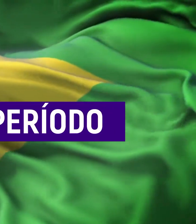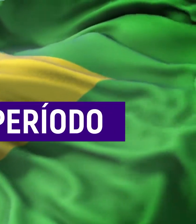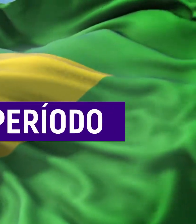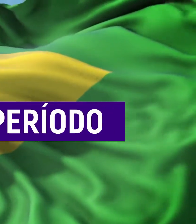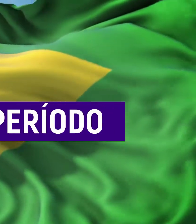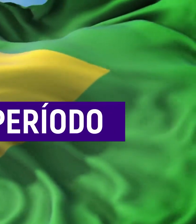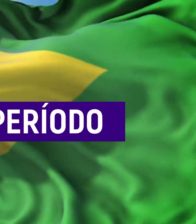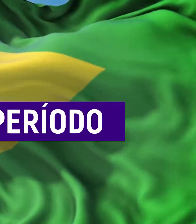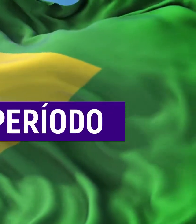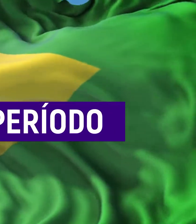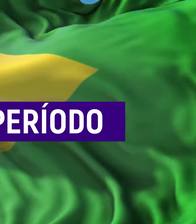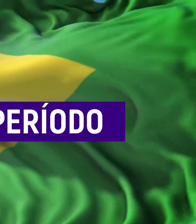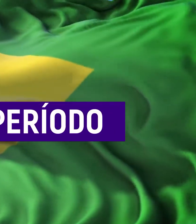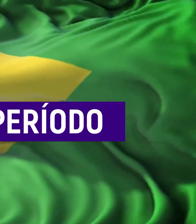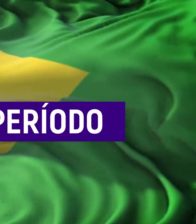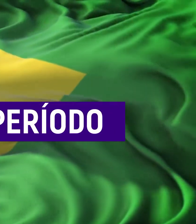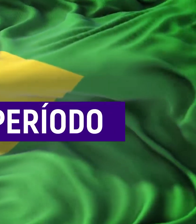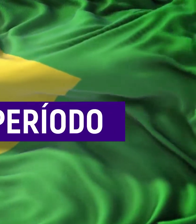Música